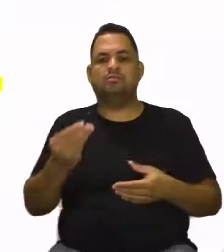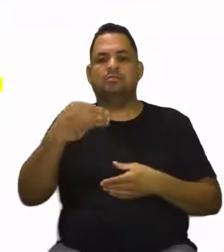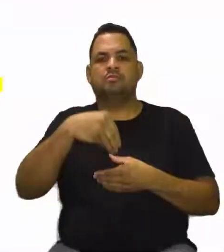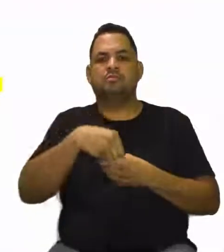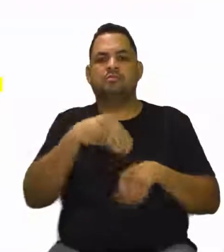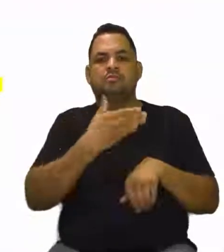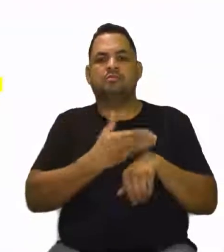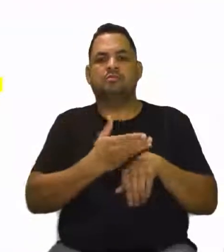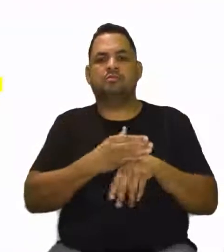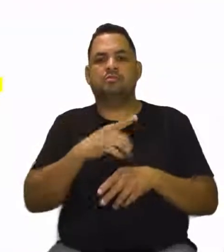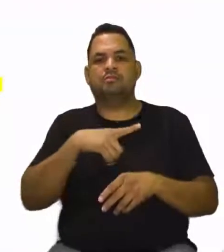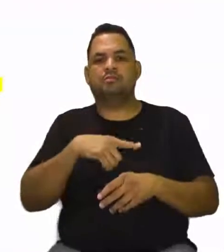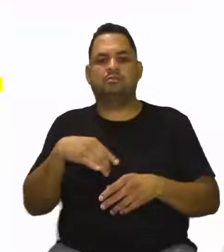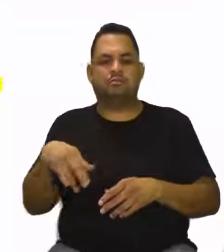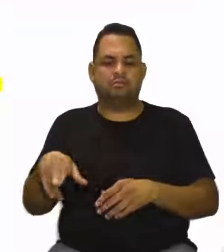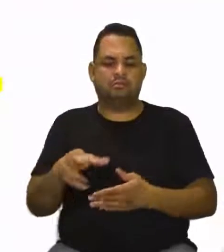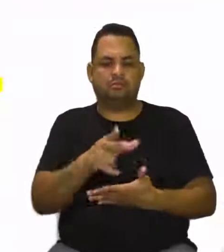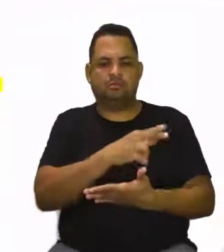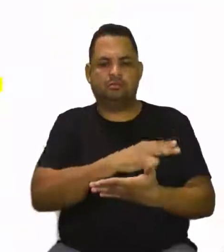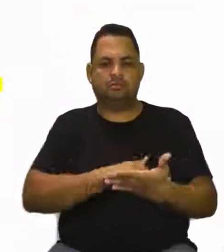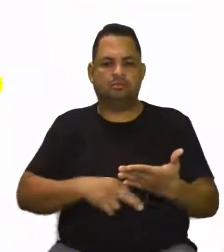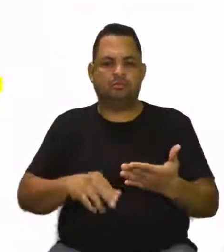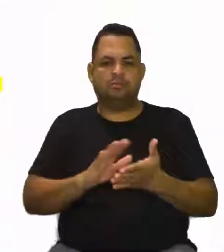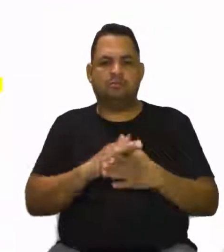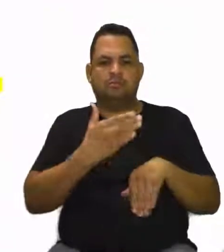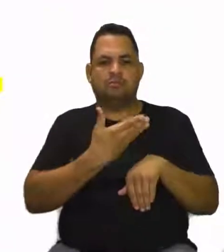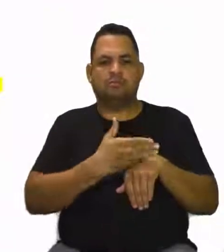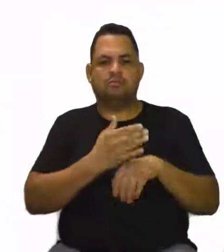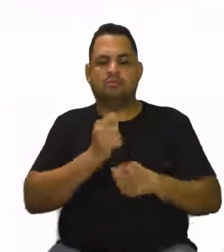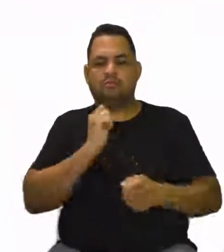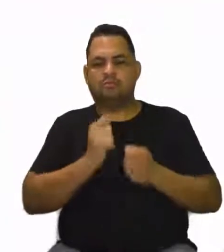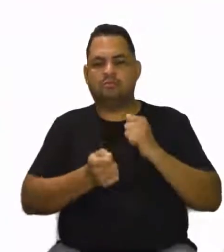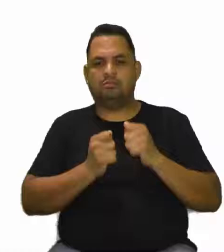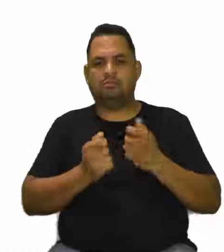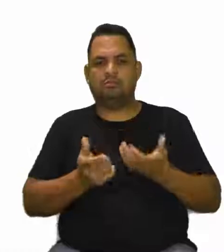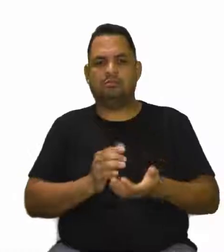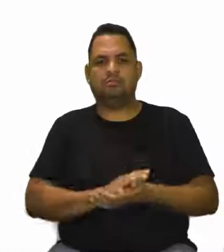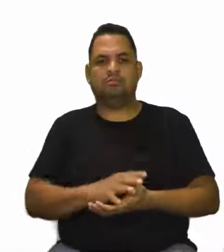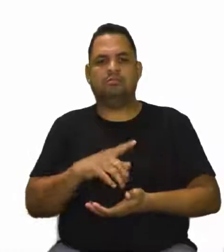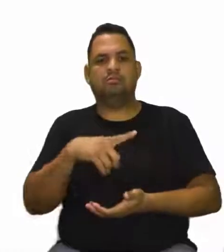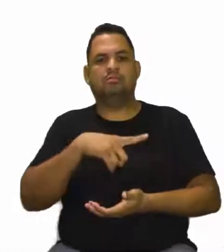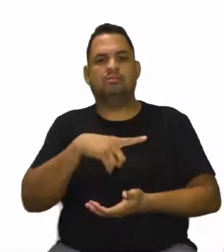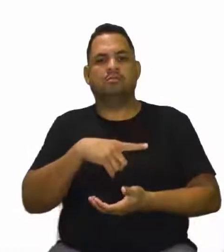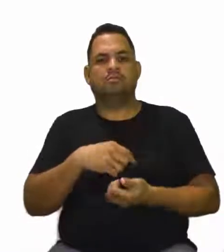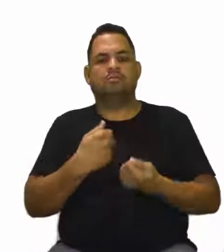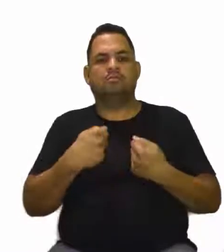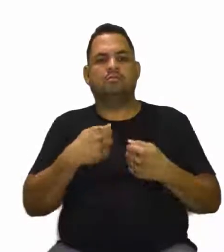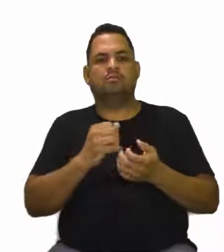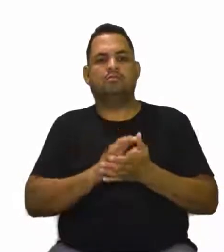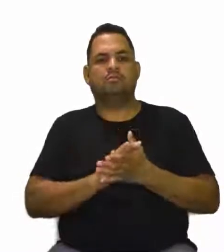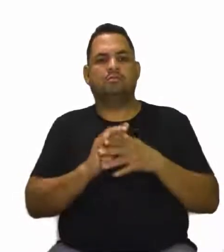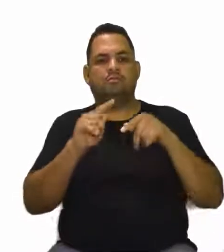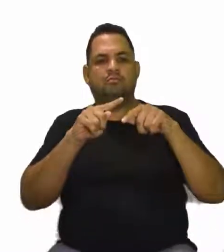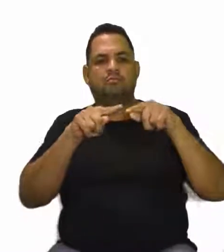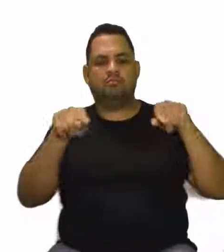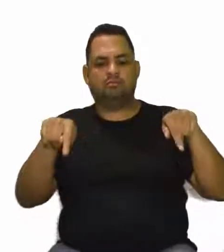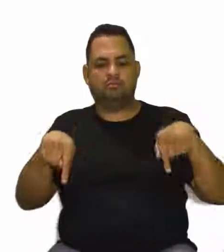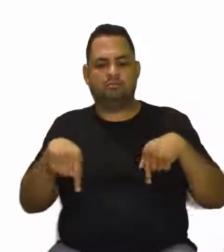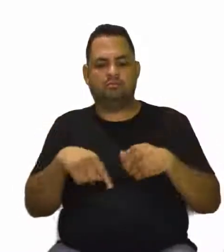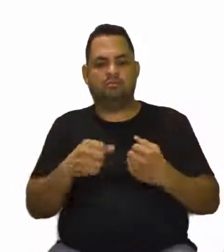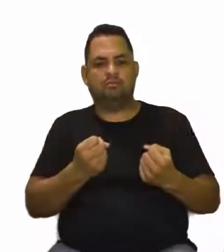desse treinamento eu vou ter um universo de exercícios funcionais. Nós podemos realizar ele em